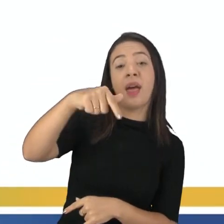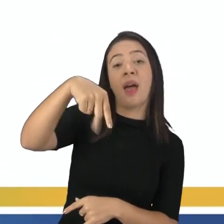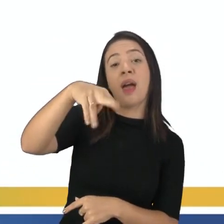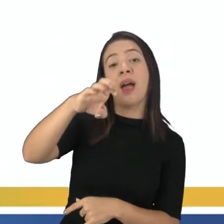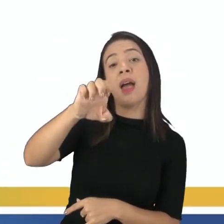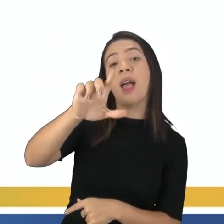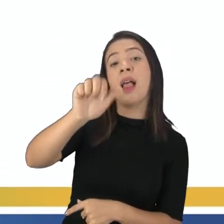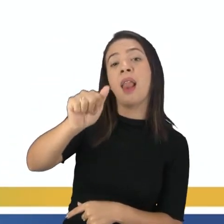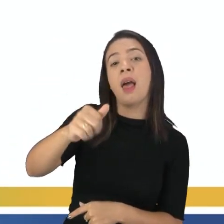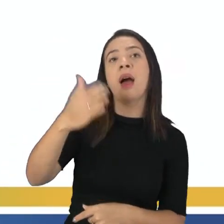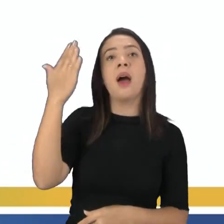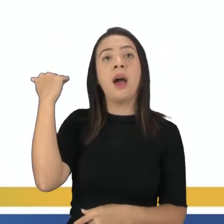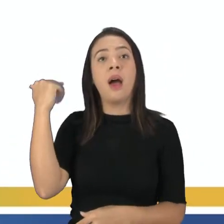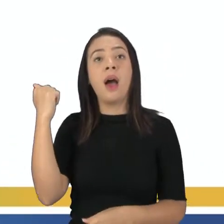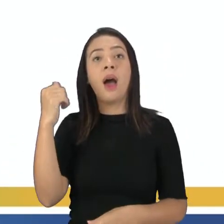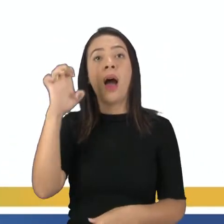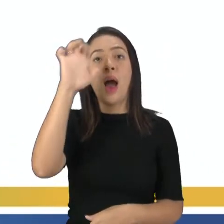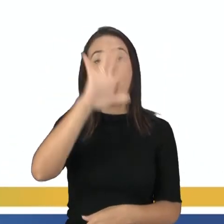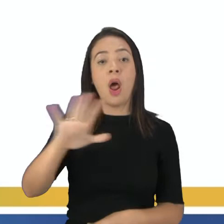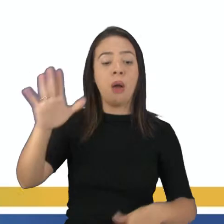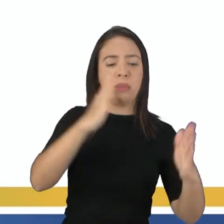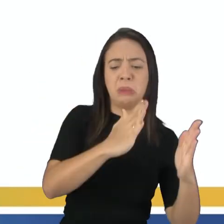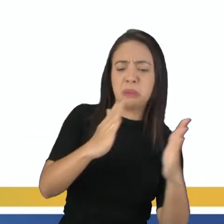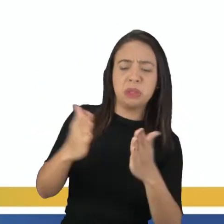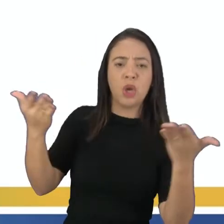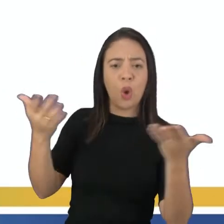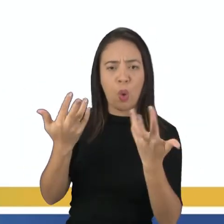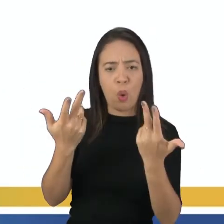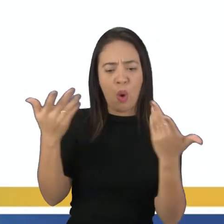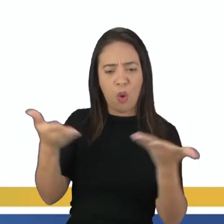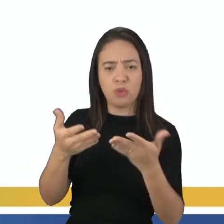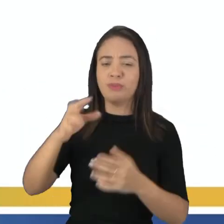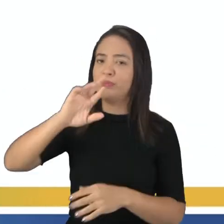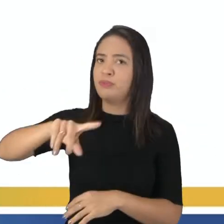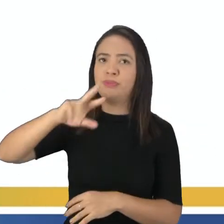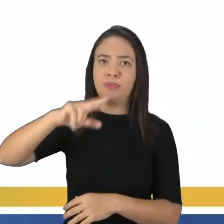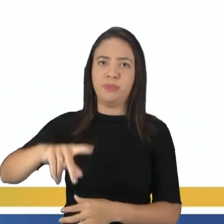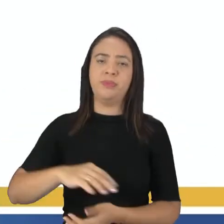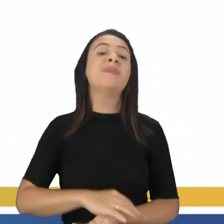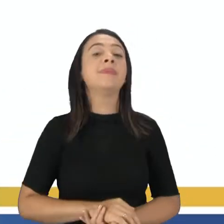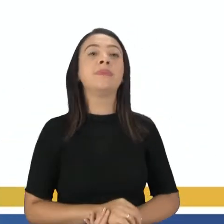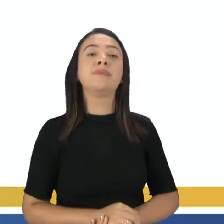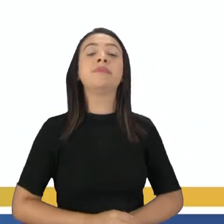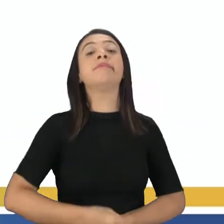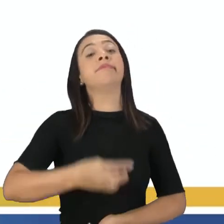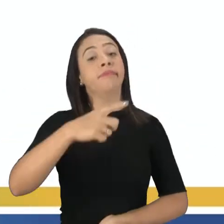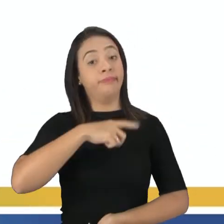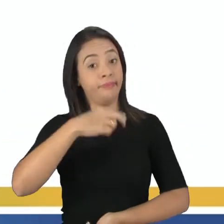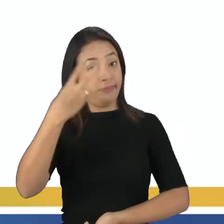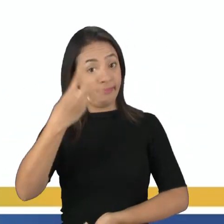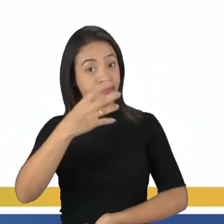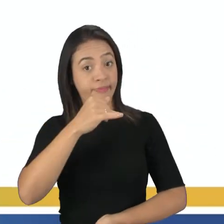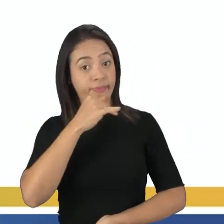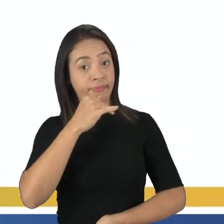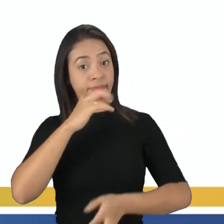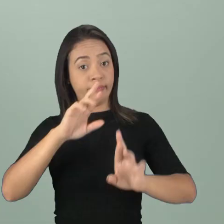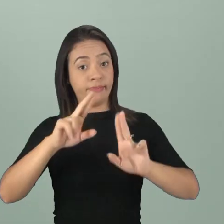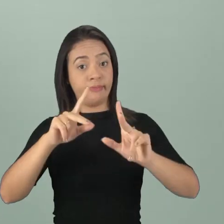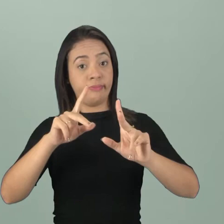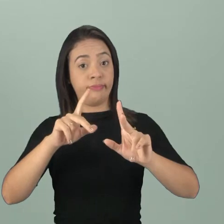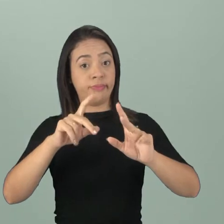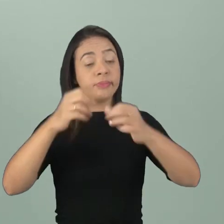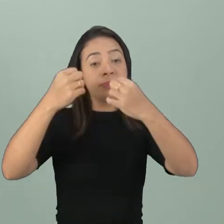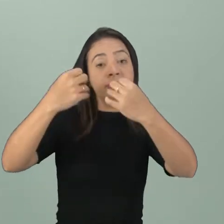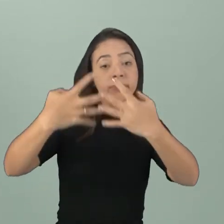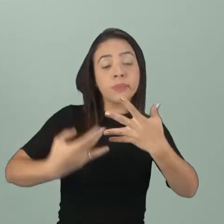a Europa não tinha a divisão que conhecemos hoje. Tá? E a gente tem o mesmo caso. 3 situações diferentes para falar sobre o